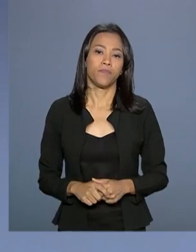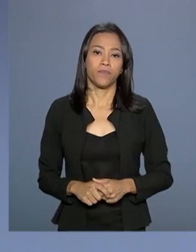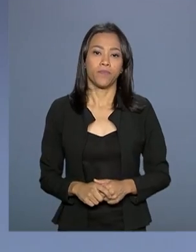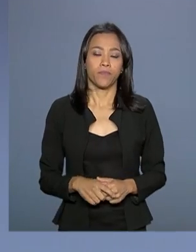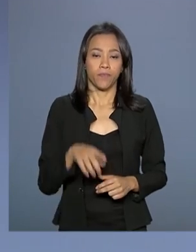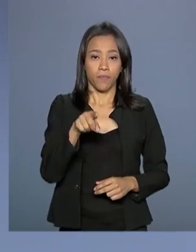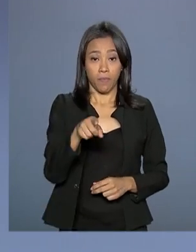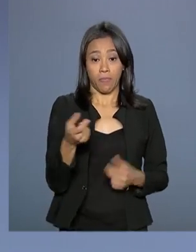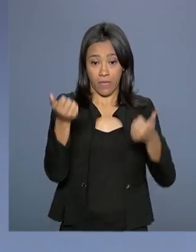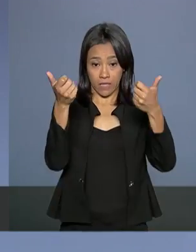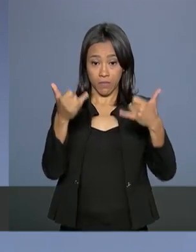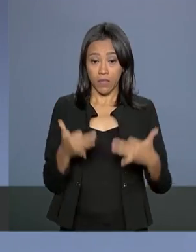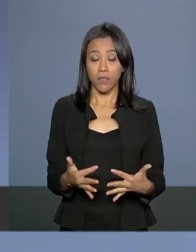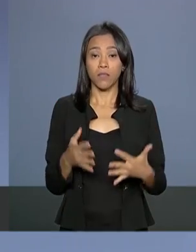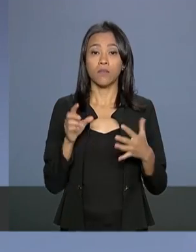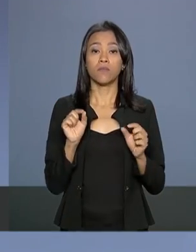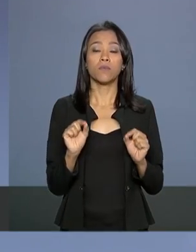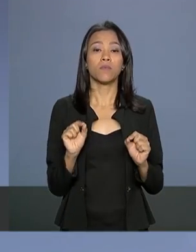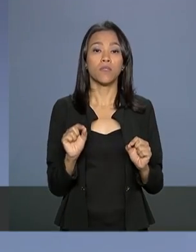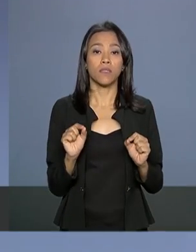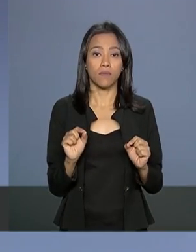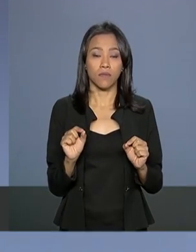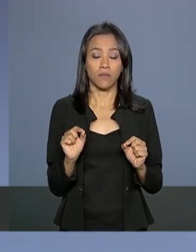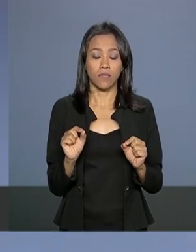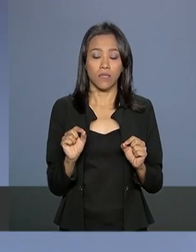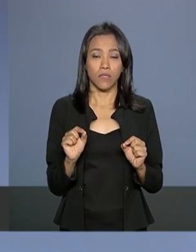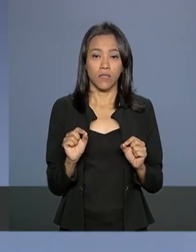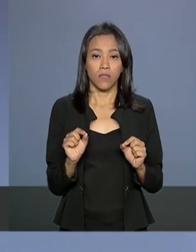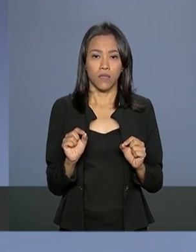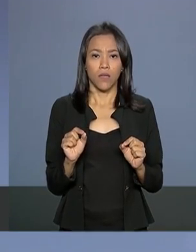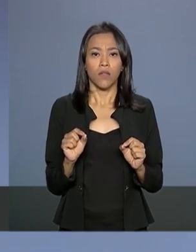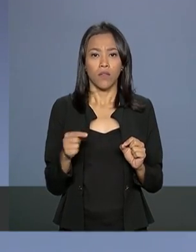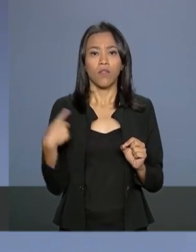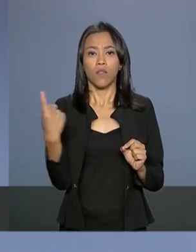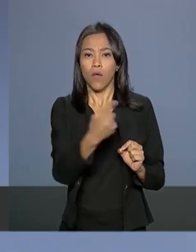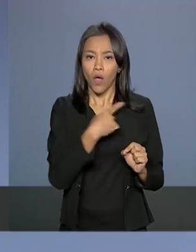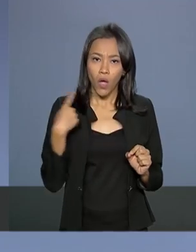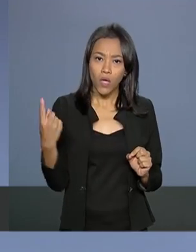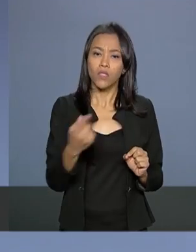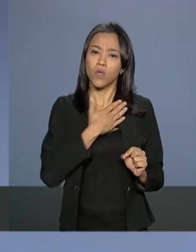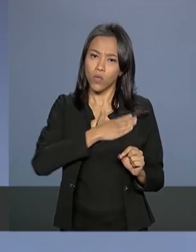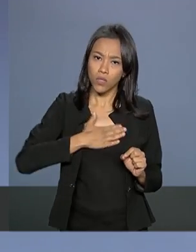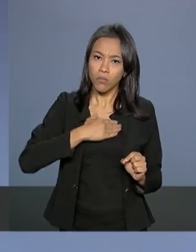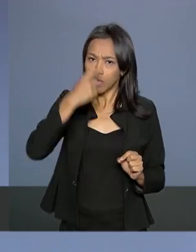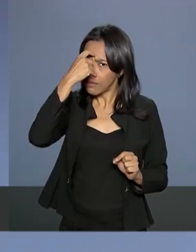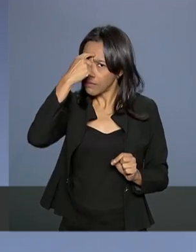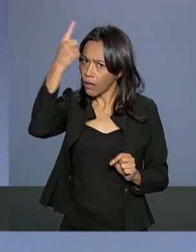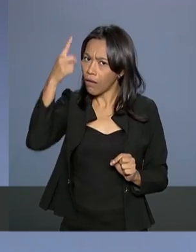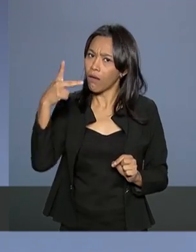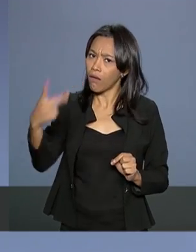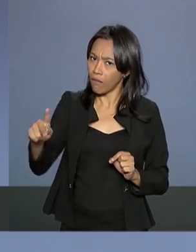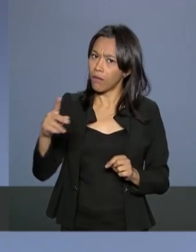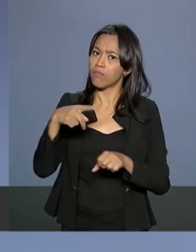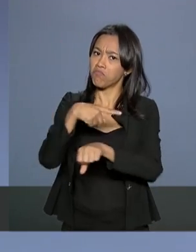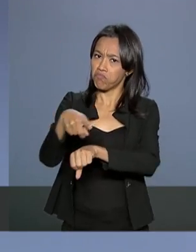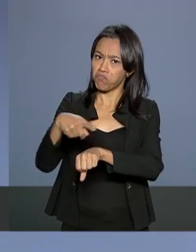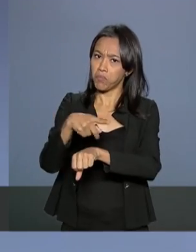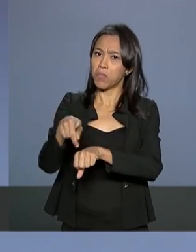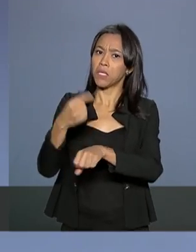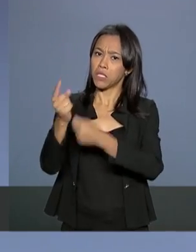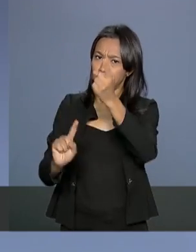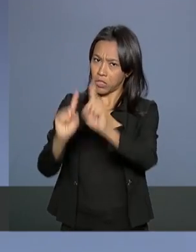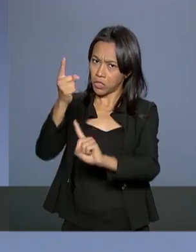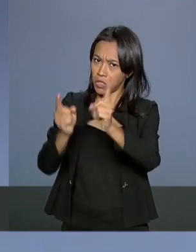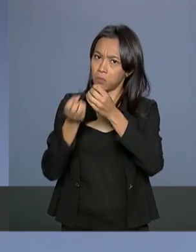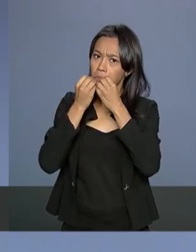Na reunião dos presidentes sul-americanos, nós gostamos muito da ideia chilena, que o Chile está conduzindo com grande empenho